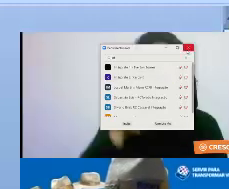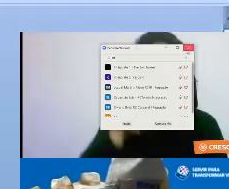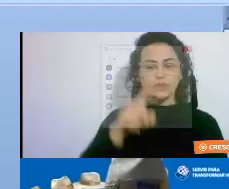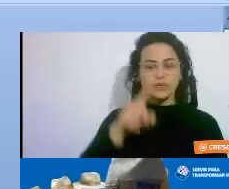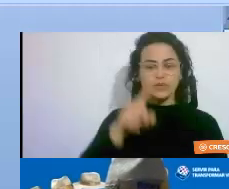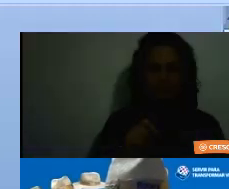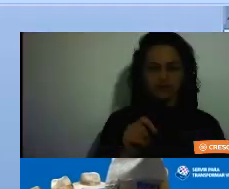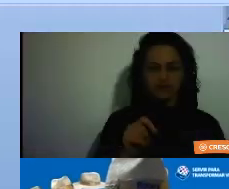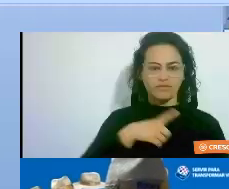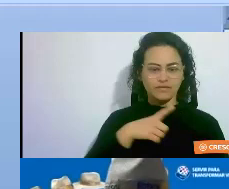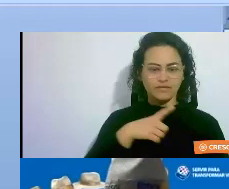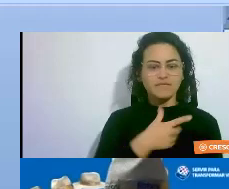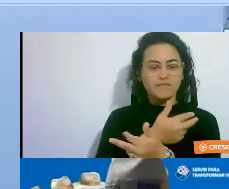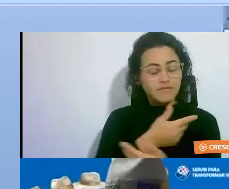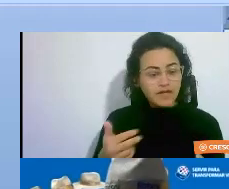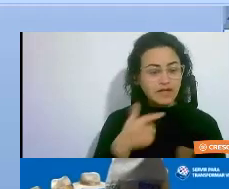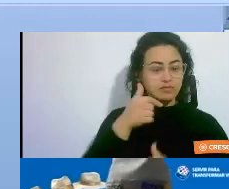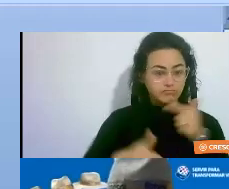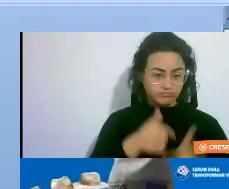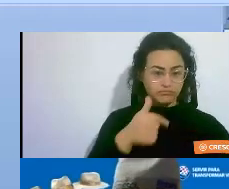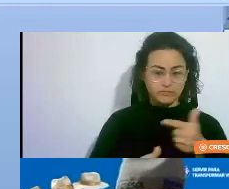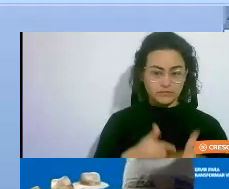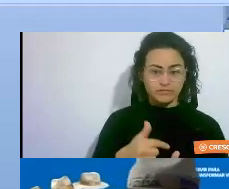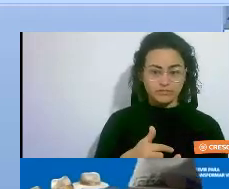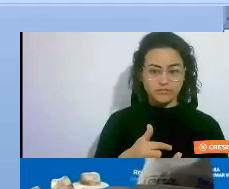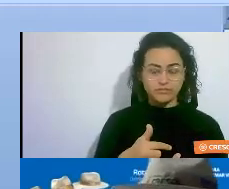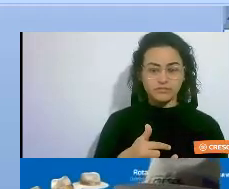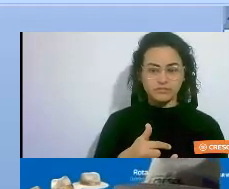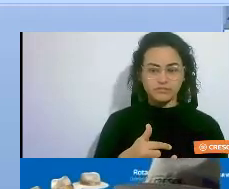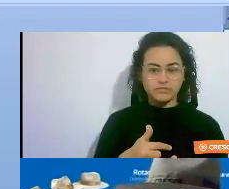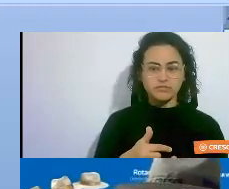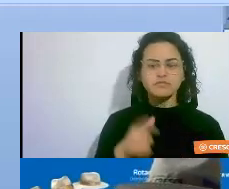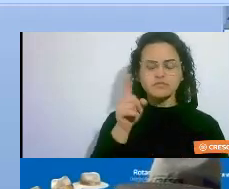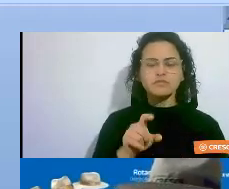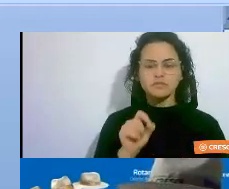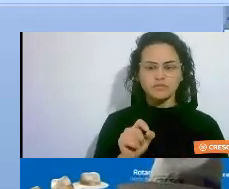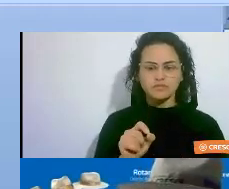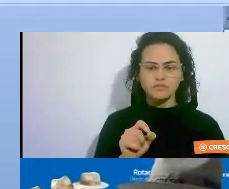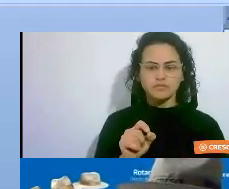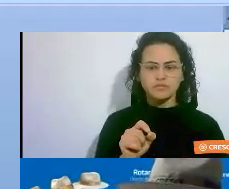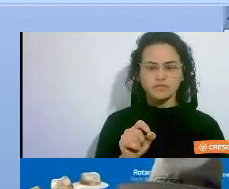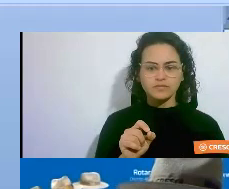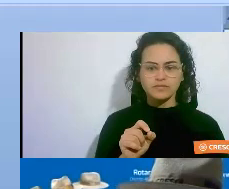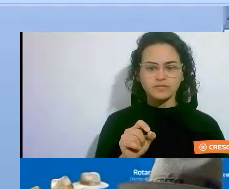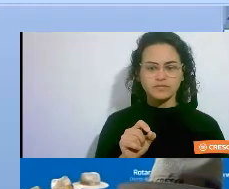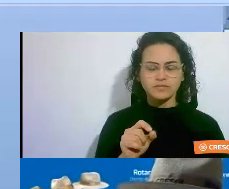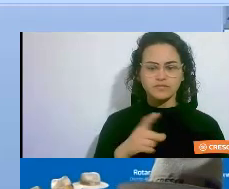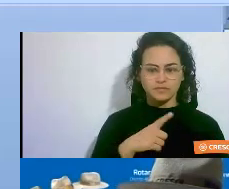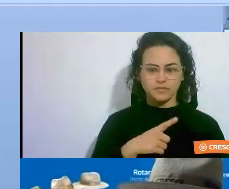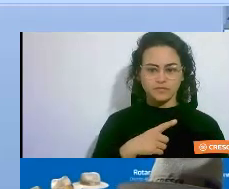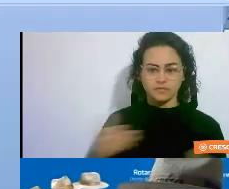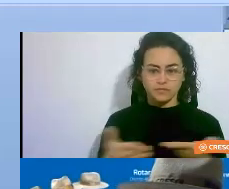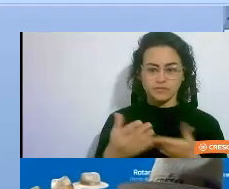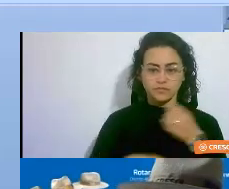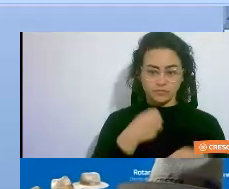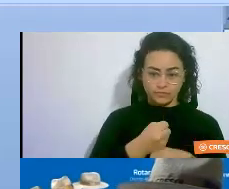todo um trabalho diferenciado e que a gente vem contemplando aí já nesse ano Rotário, no seu